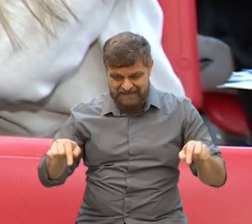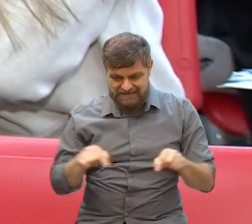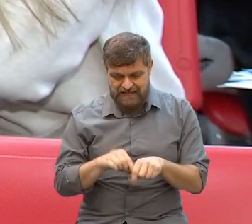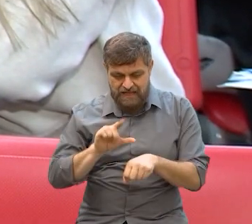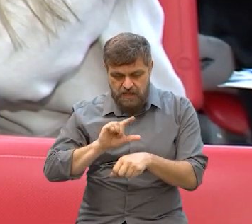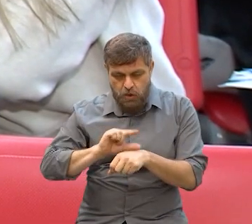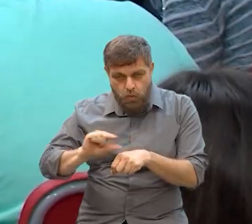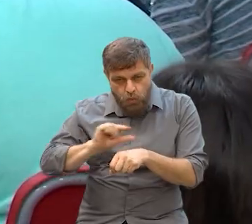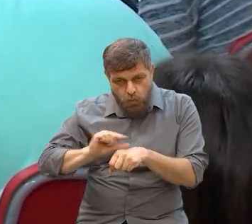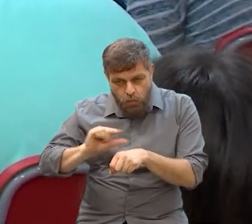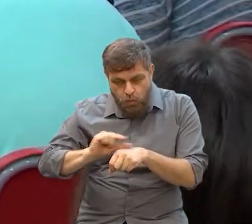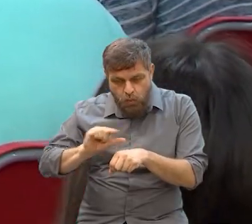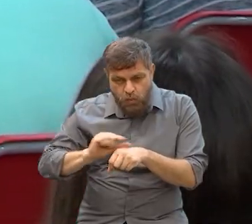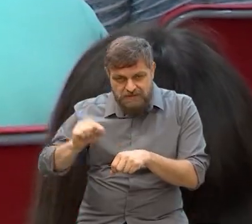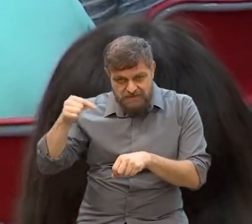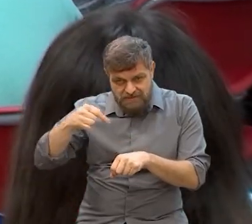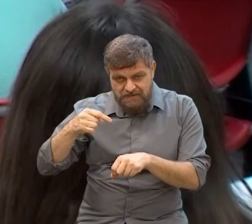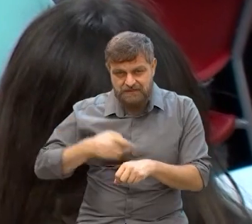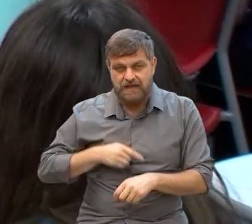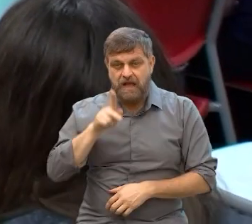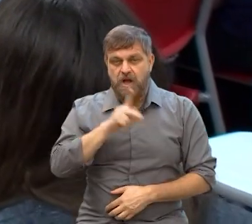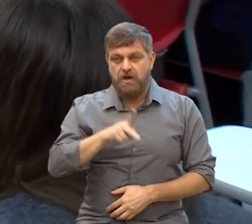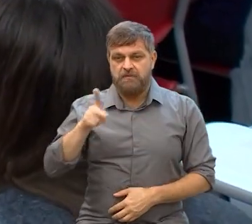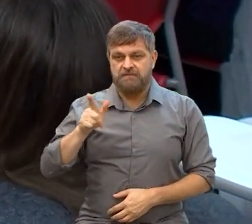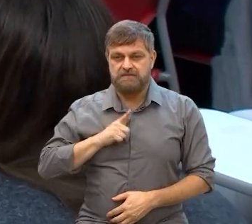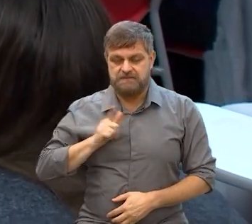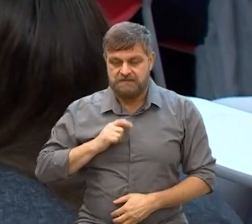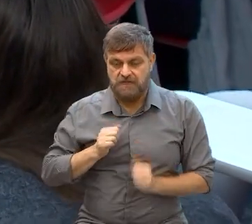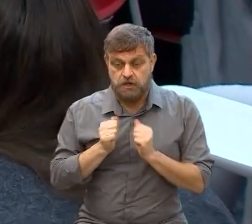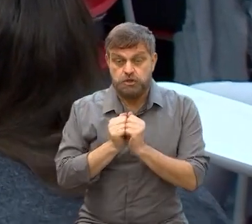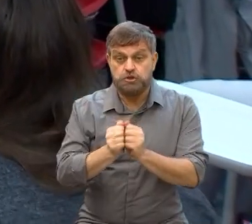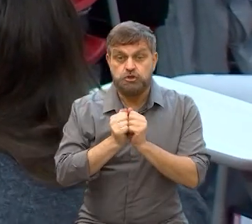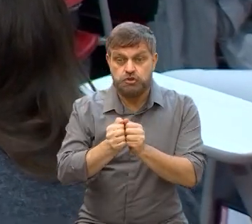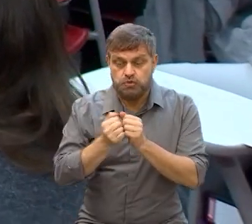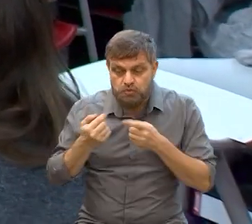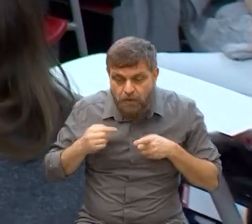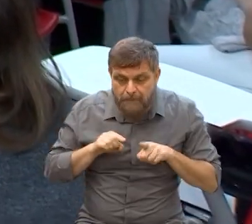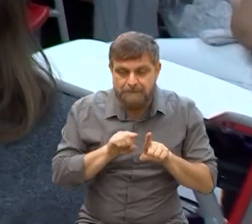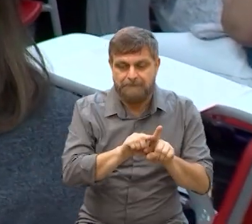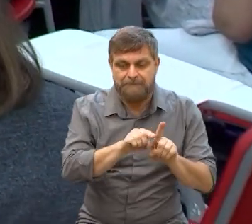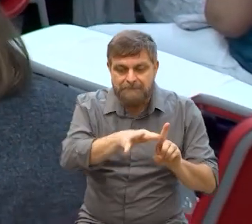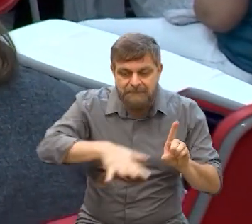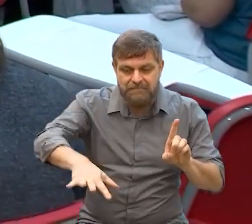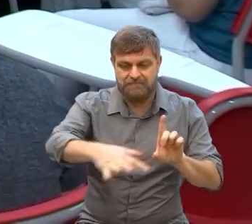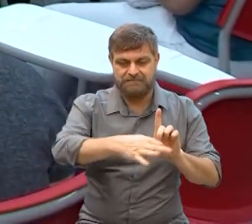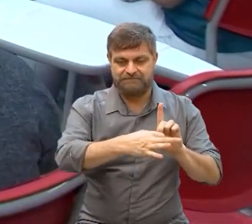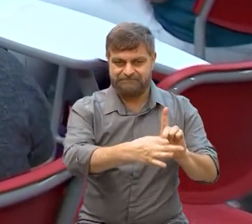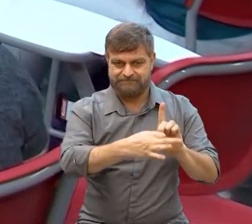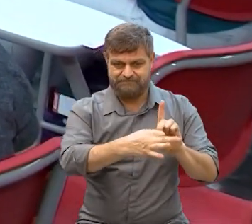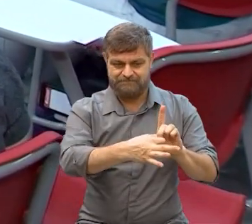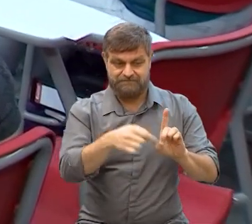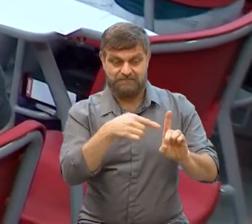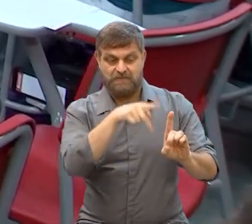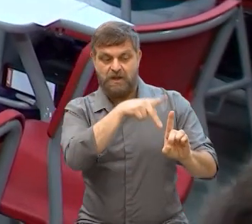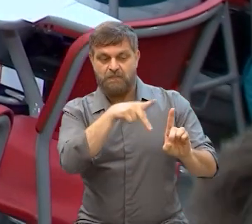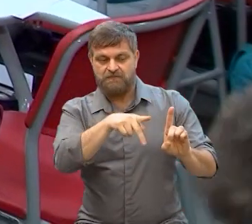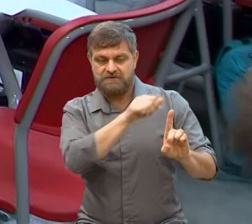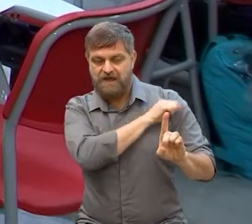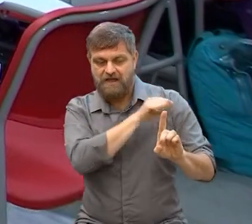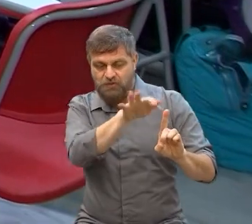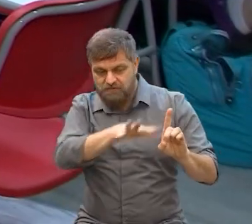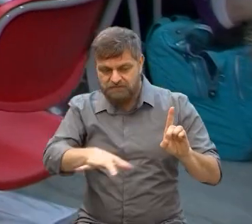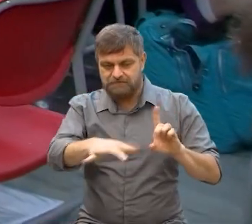nesses cursinhos, o professor está do lado do aluno. O professor e o